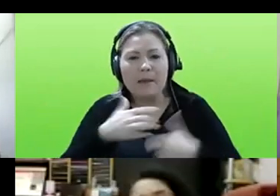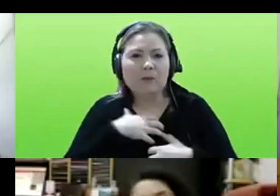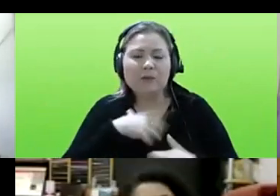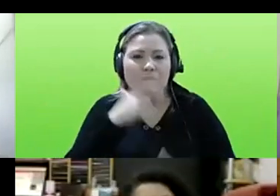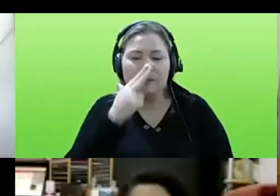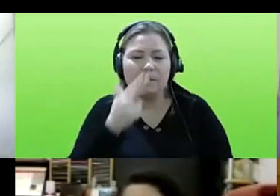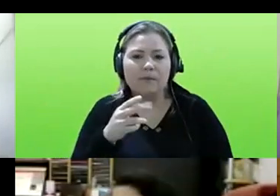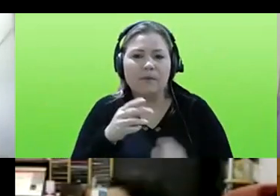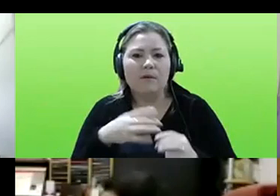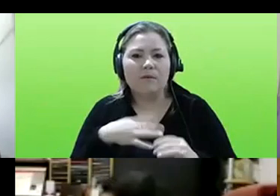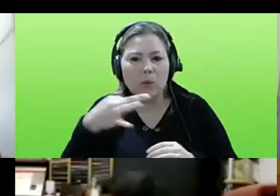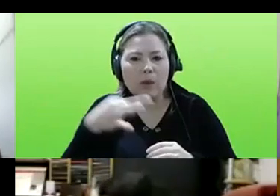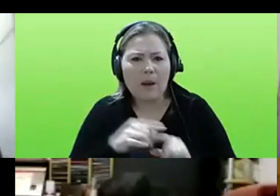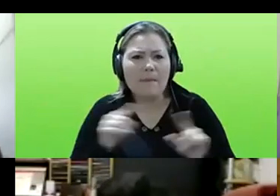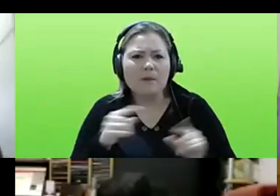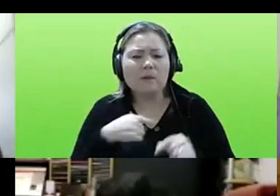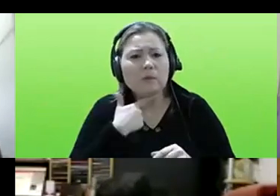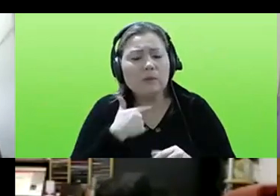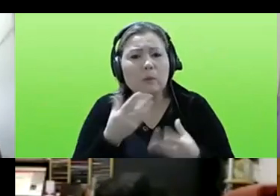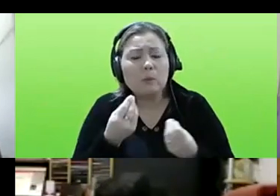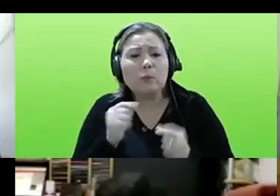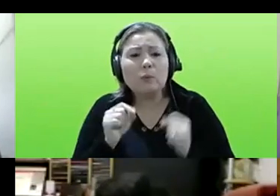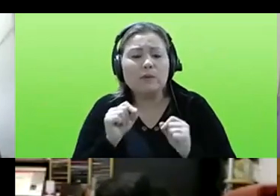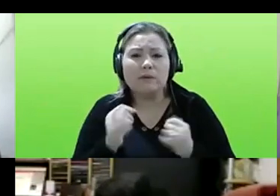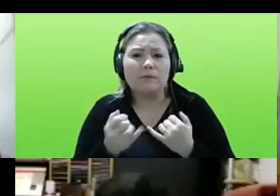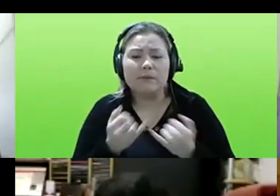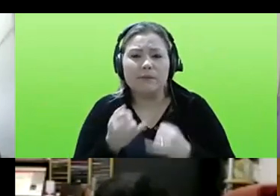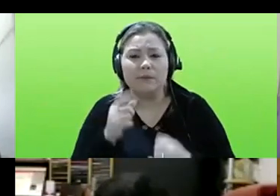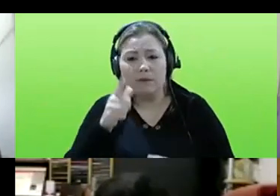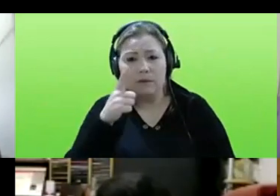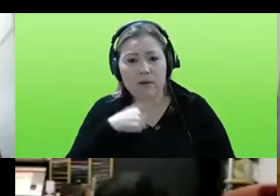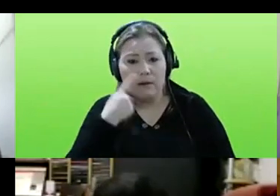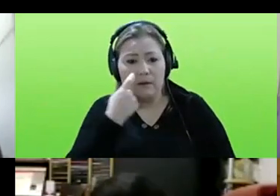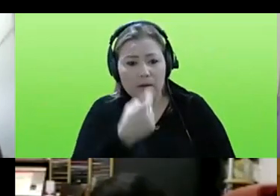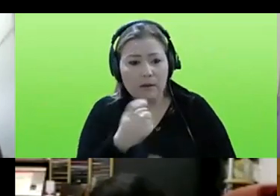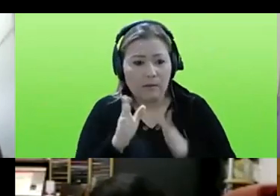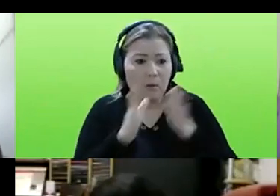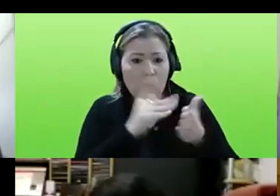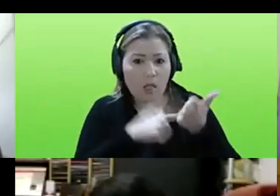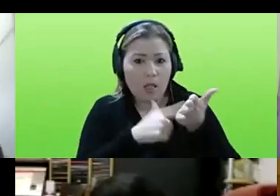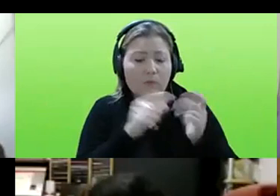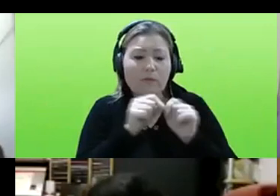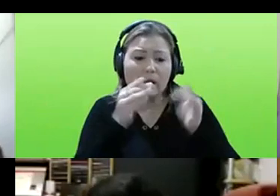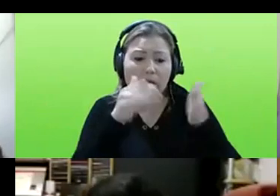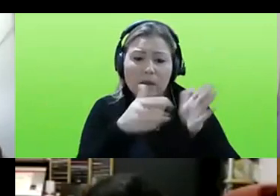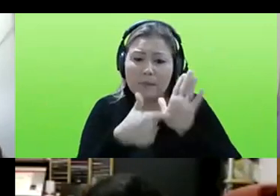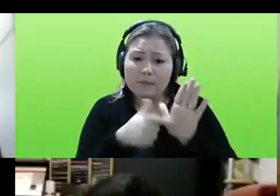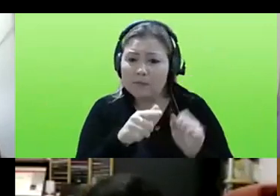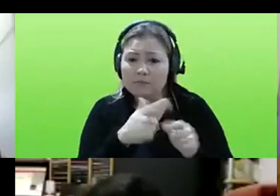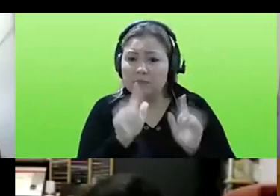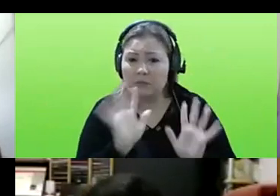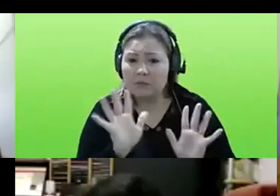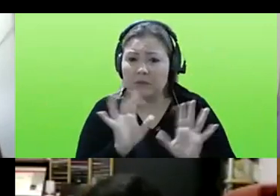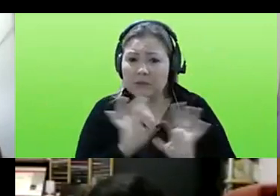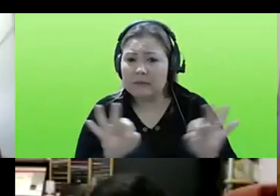voluntária, mas a gente gostaria muito, assim, ó, se a pessoa tem interesse em Hegel, olha, faz a apresentação do Regla, simplesmente, como eu